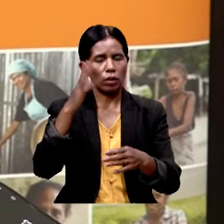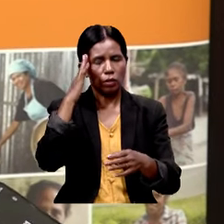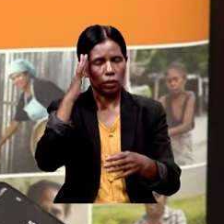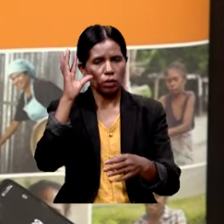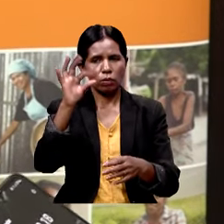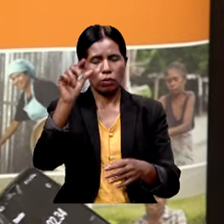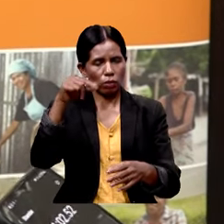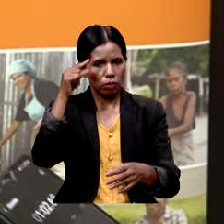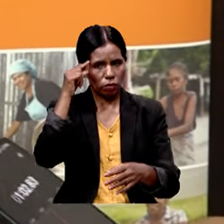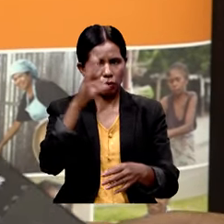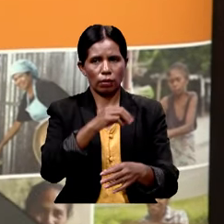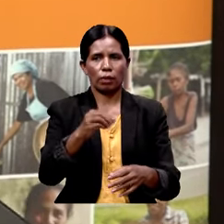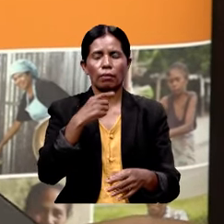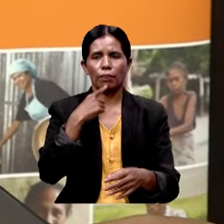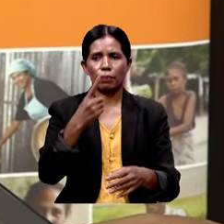constitucional